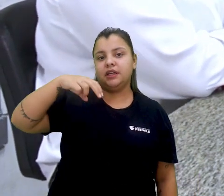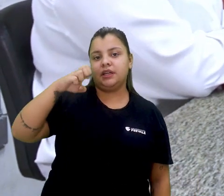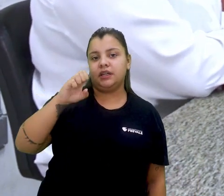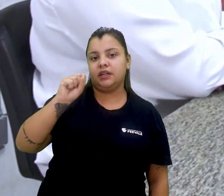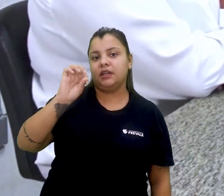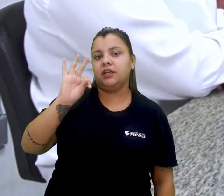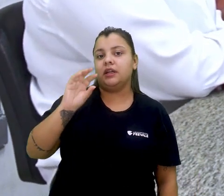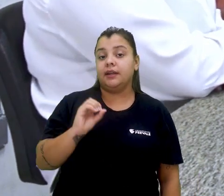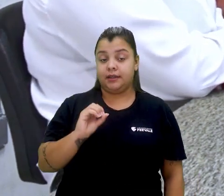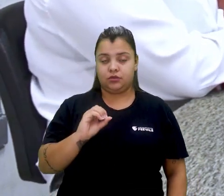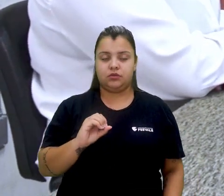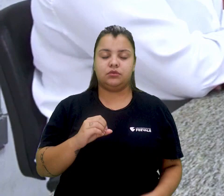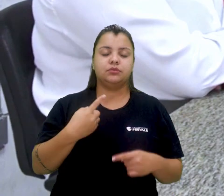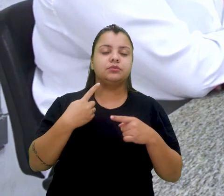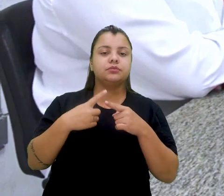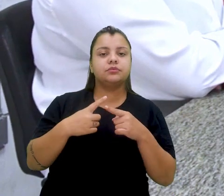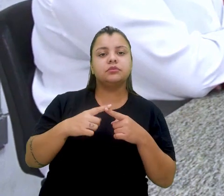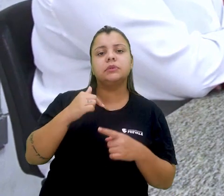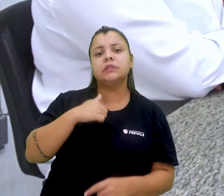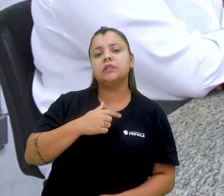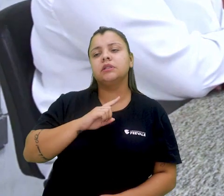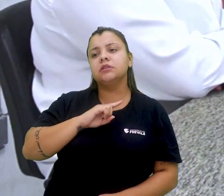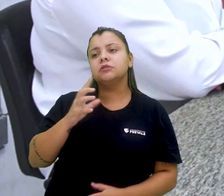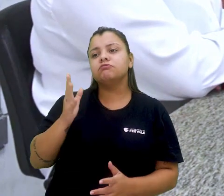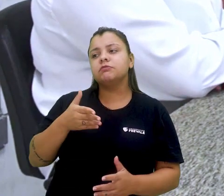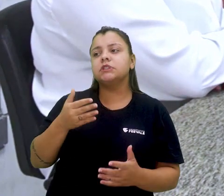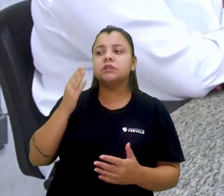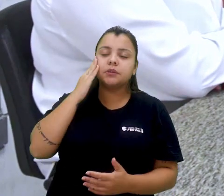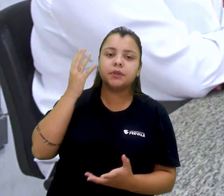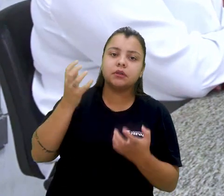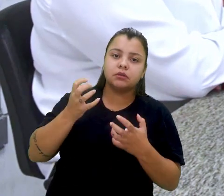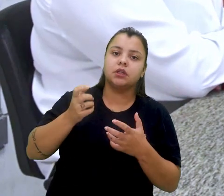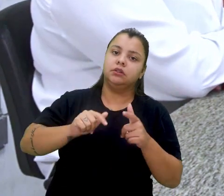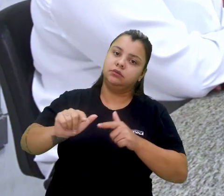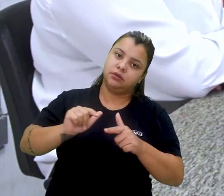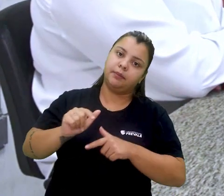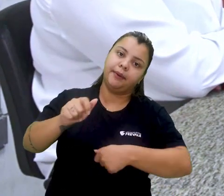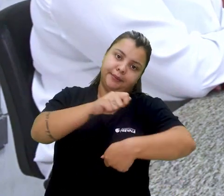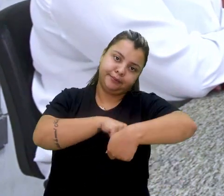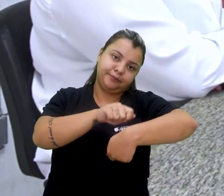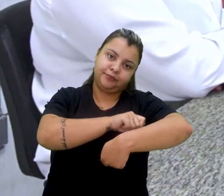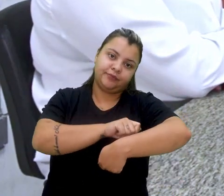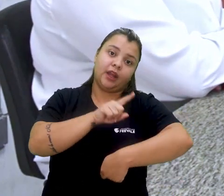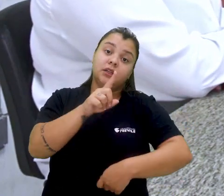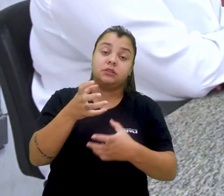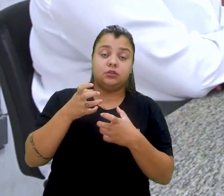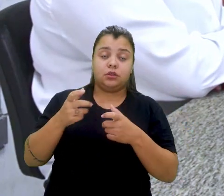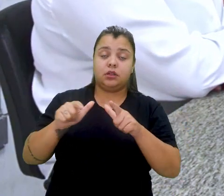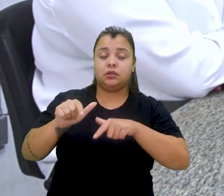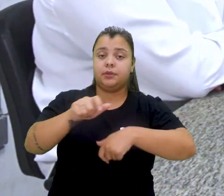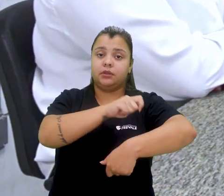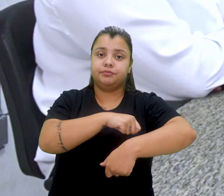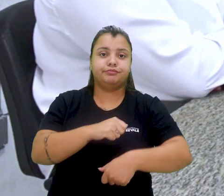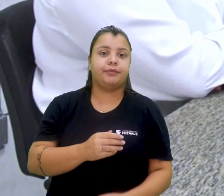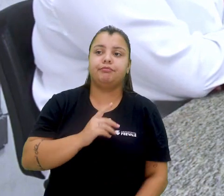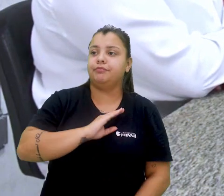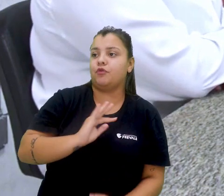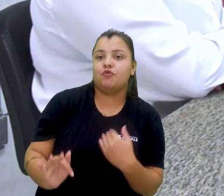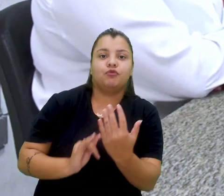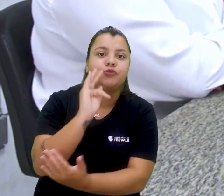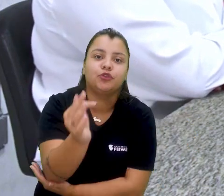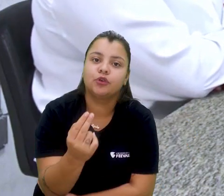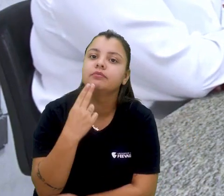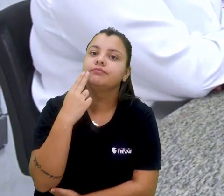né porque eu já sabia que eu queria trabalhar com cozinha e todo mundo disse bom se quer trabalhar com cozinha então tu vai ser